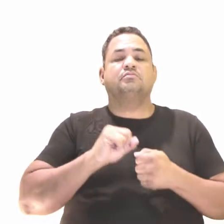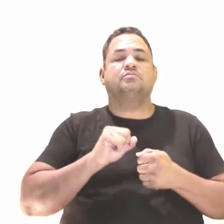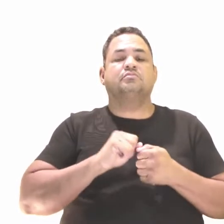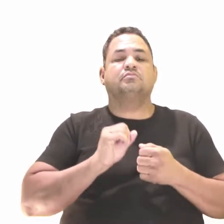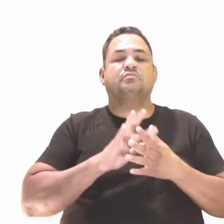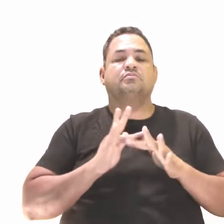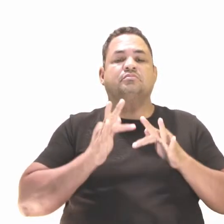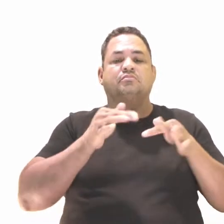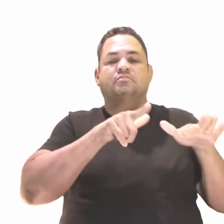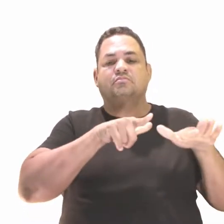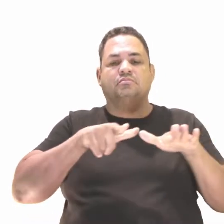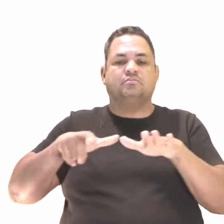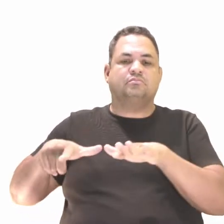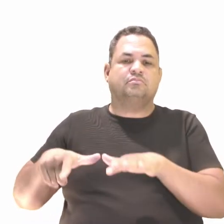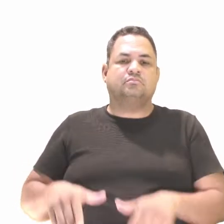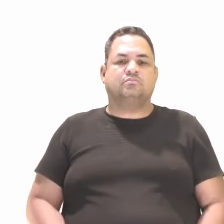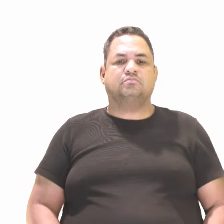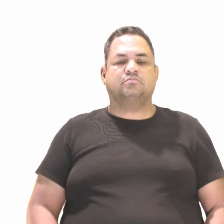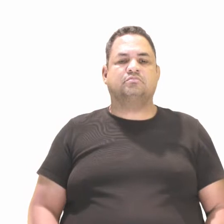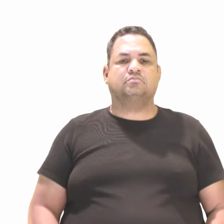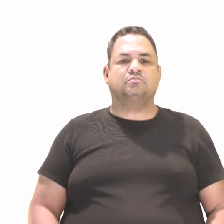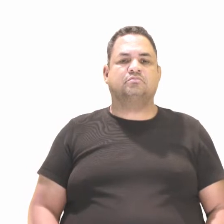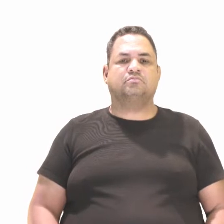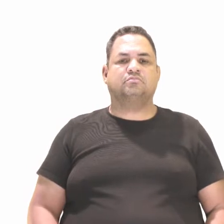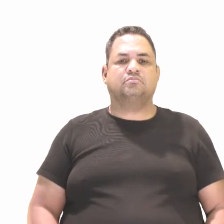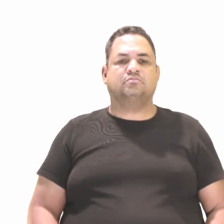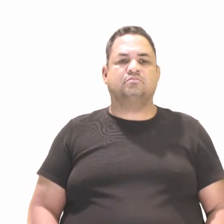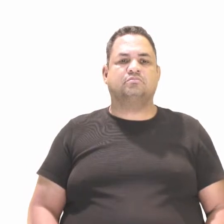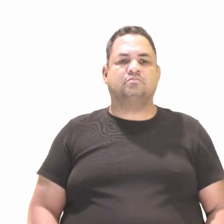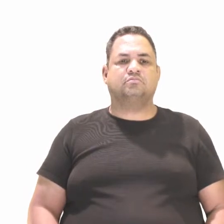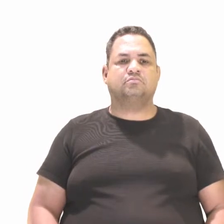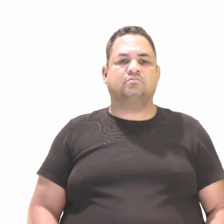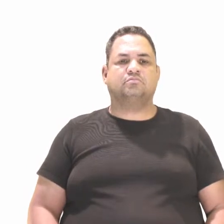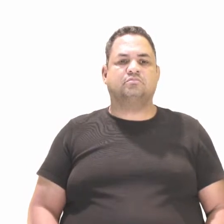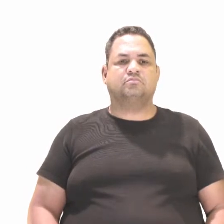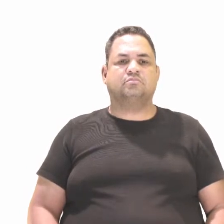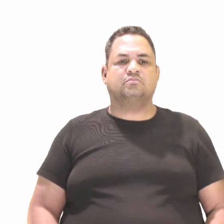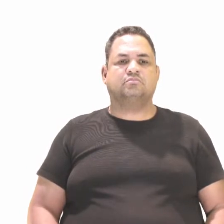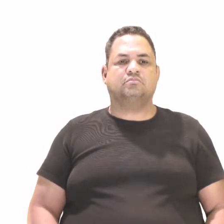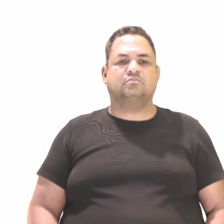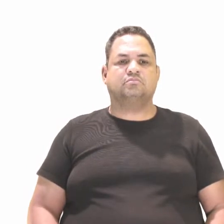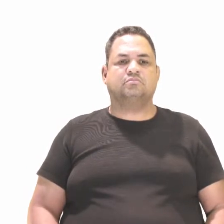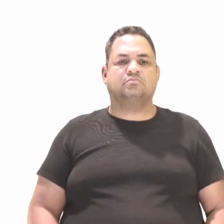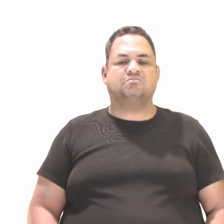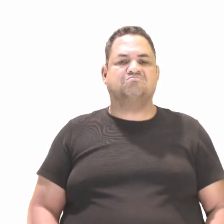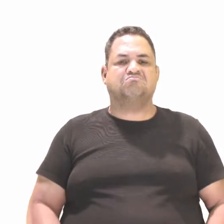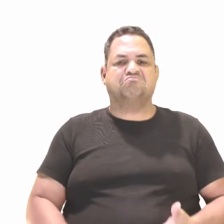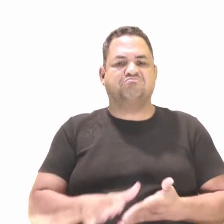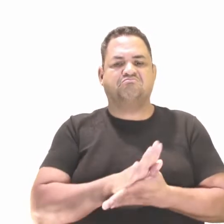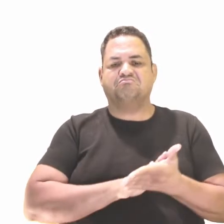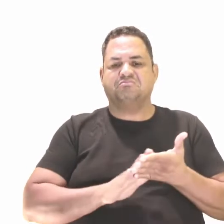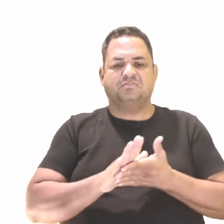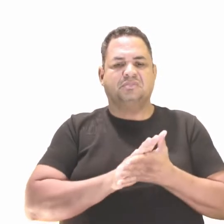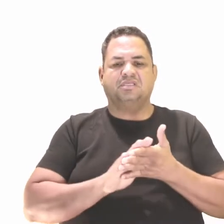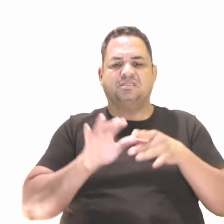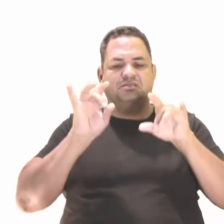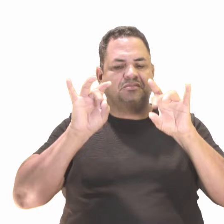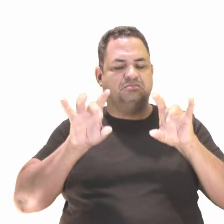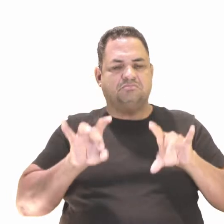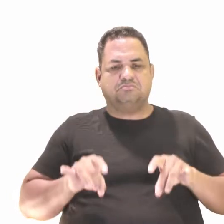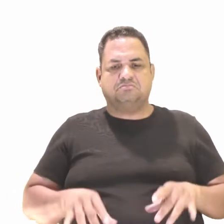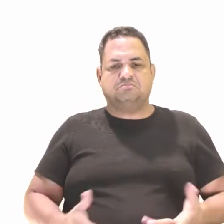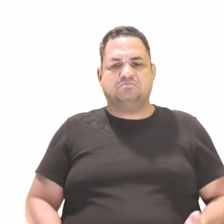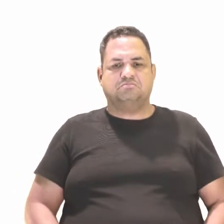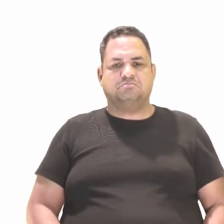de semana? Aí o Paul responde nothing special, ou seja, nada especial. É